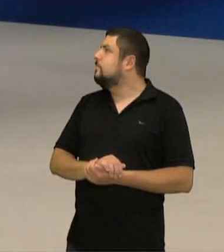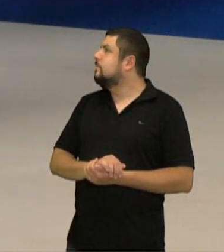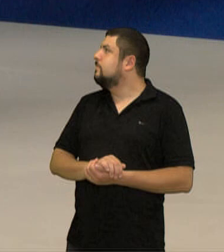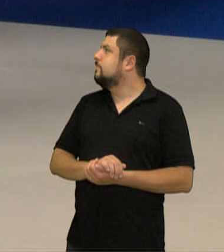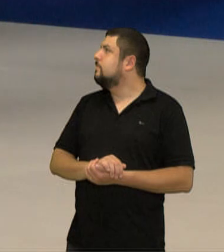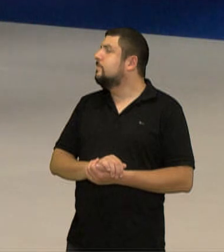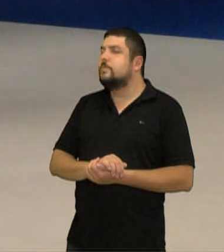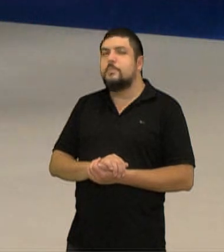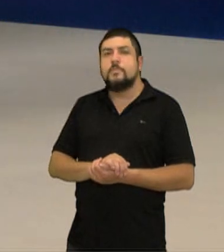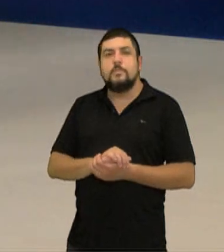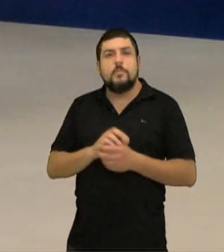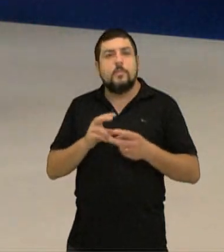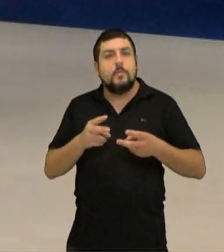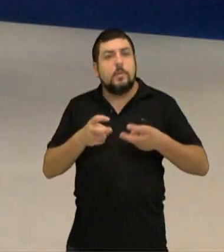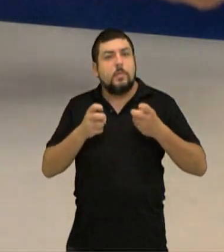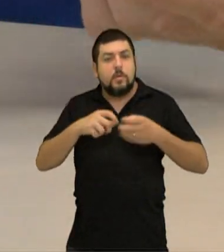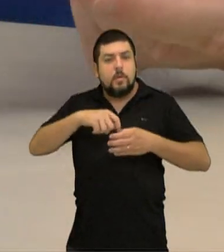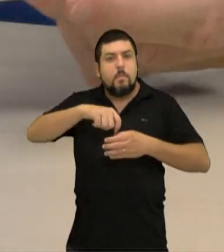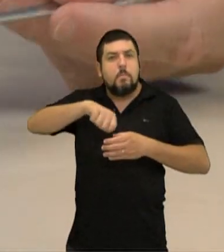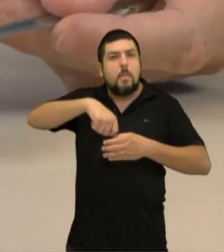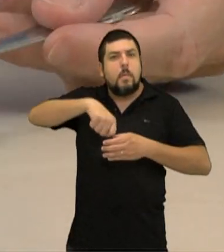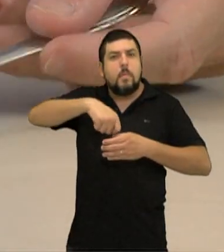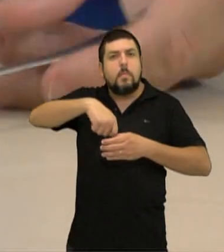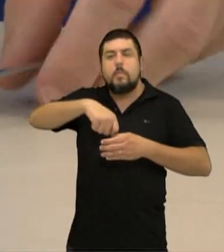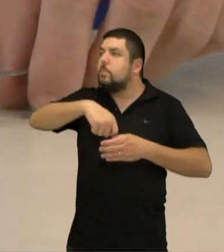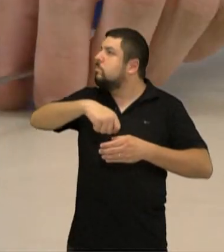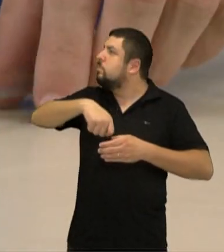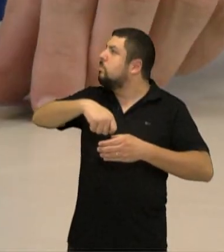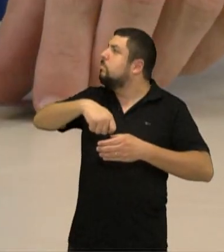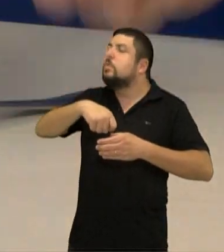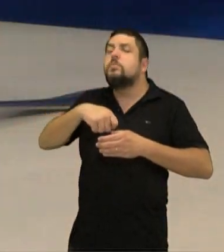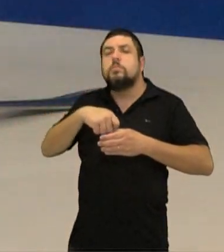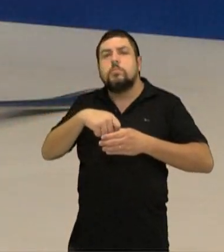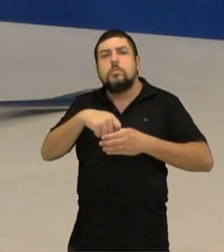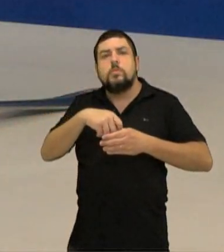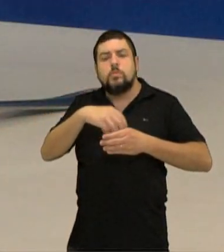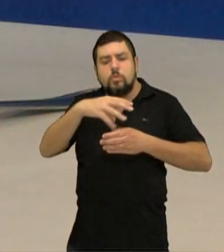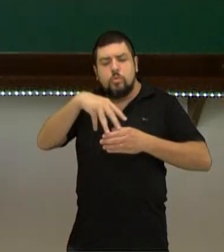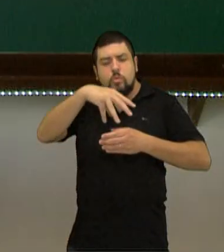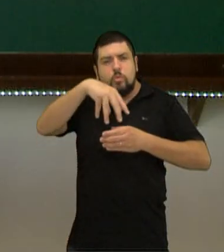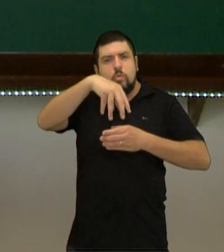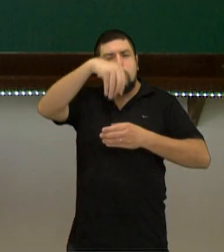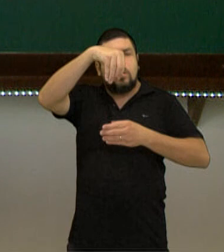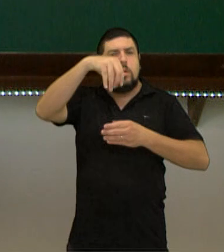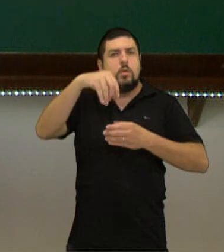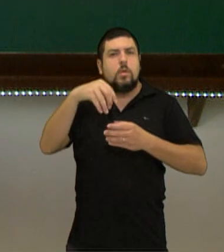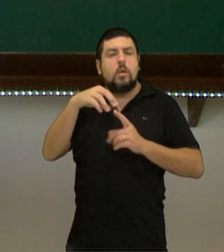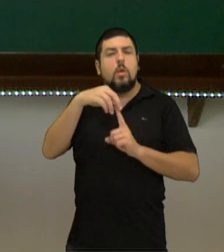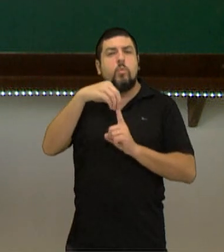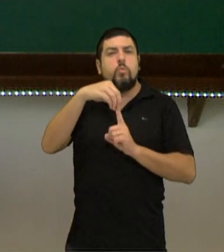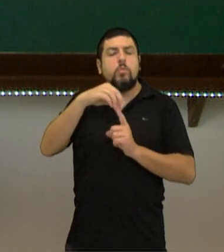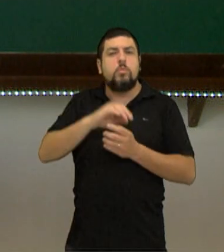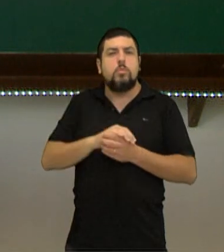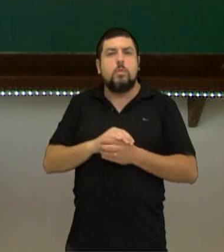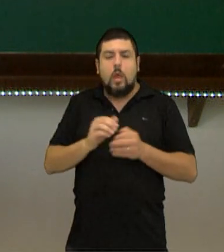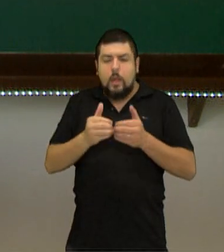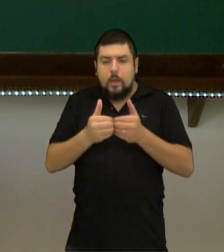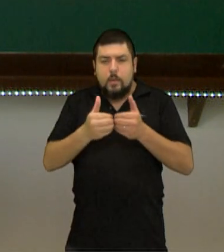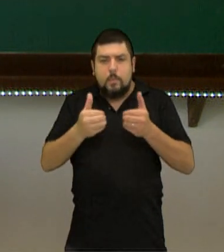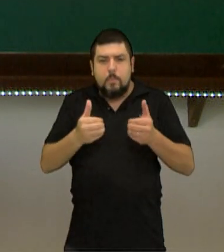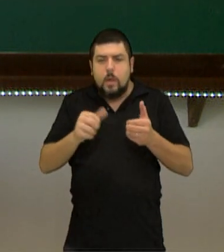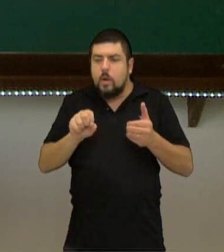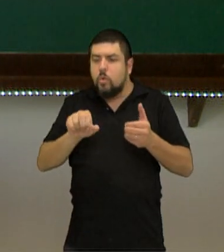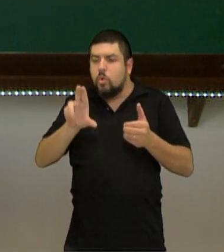É único. Vocês não conseguem diferenciar aonde está aquela água transparente